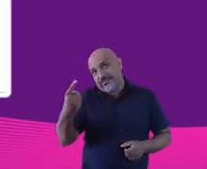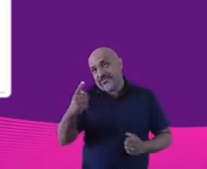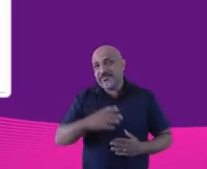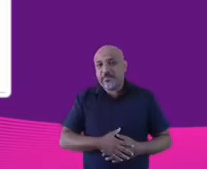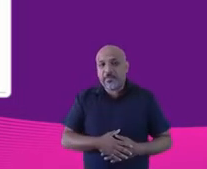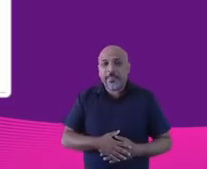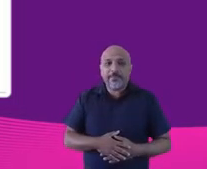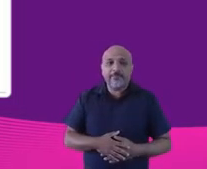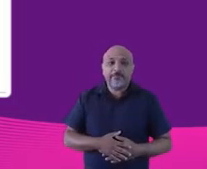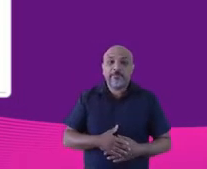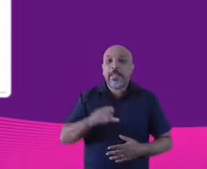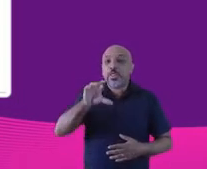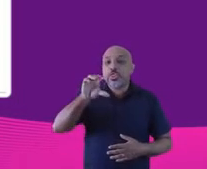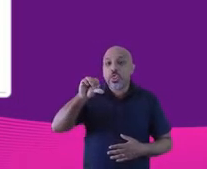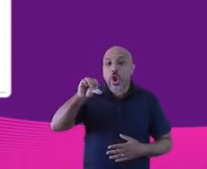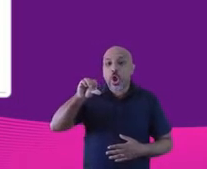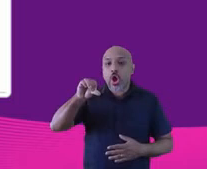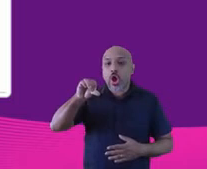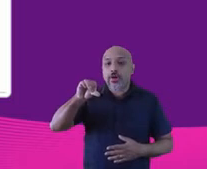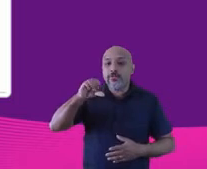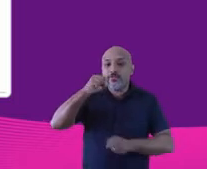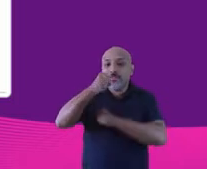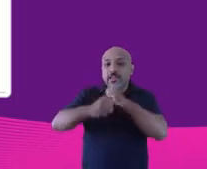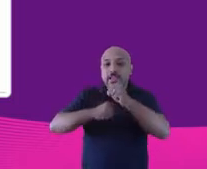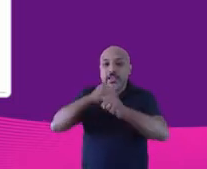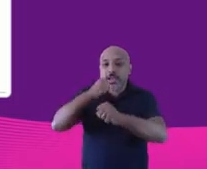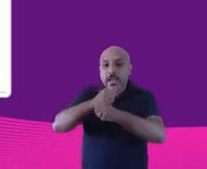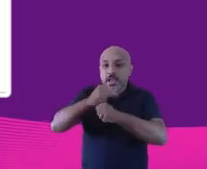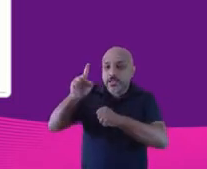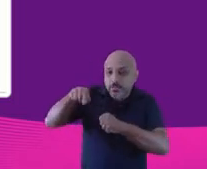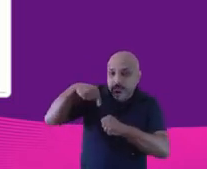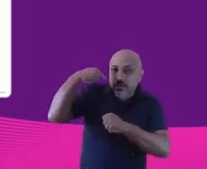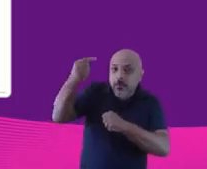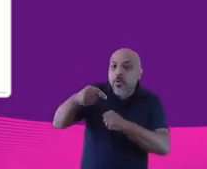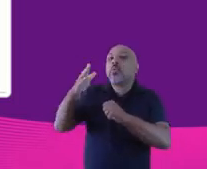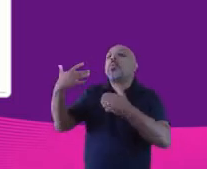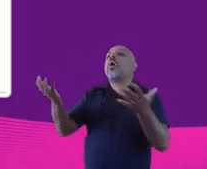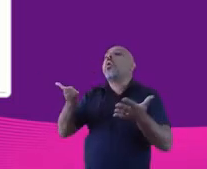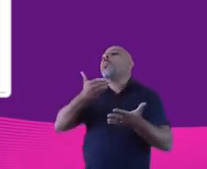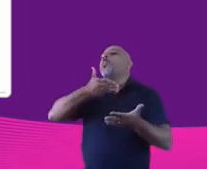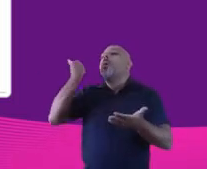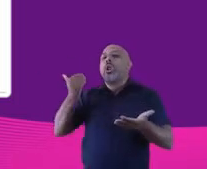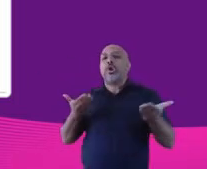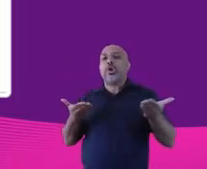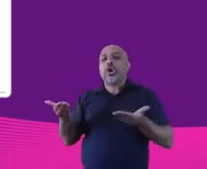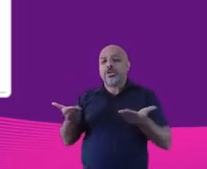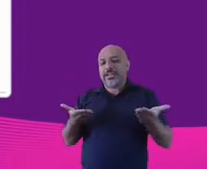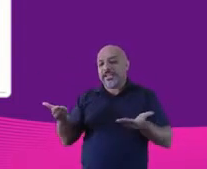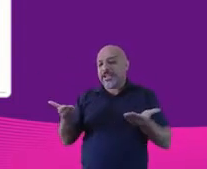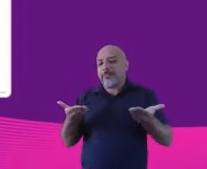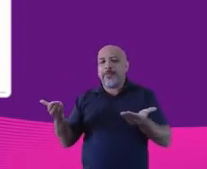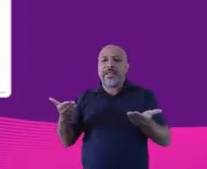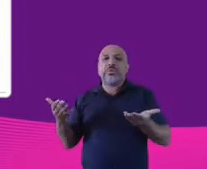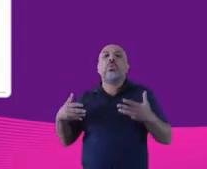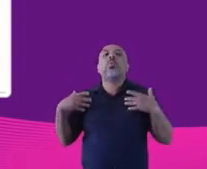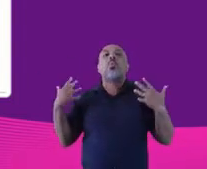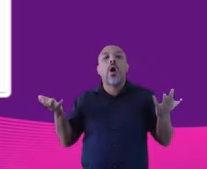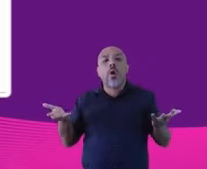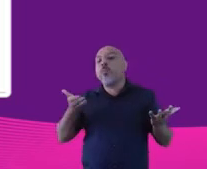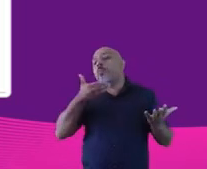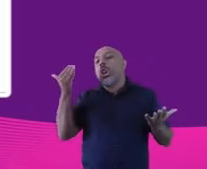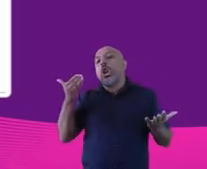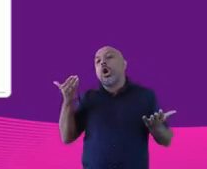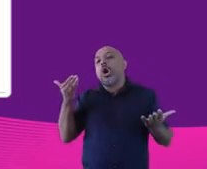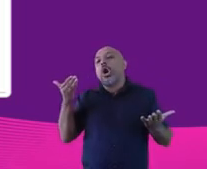9 anos depois, qual o melhor tratamento, né? Qual seria a melhor terapia para